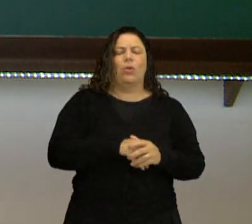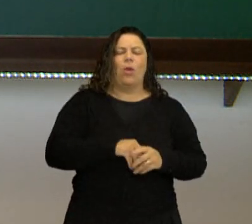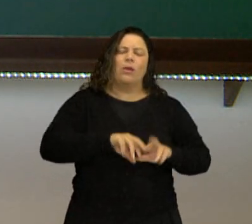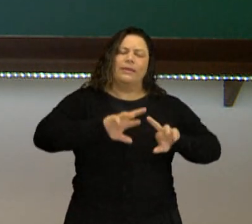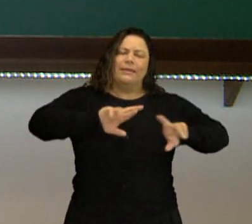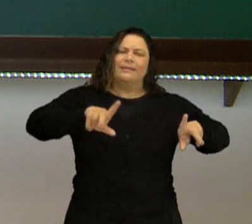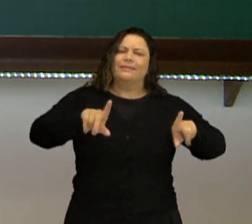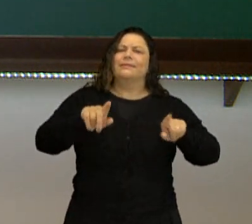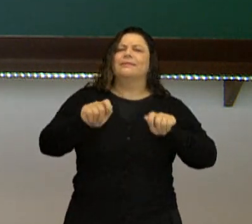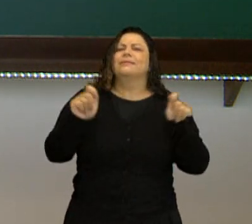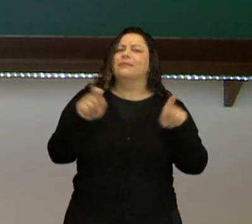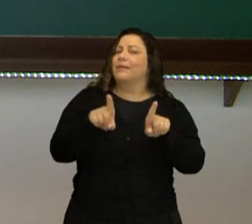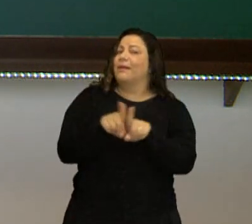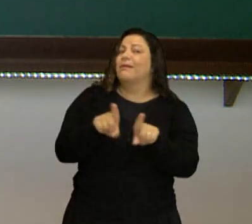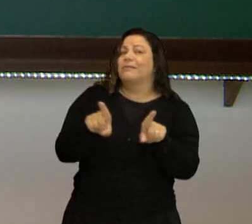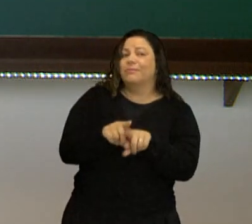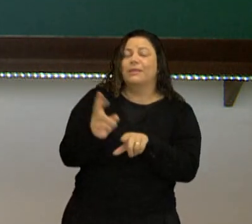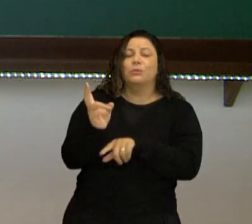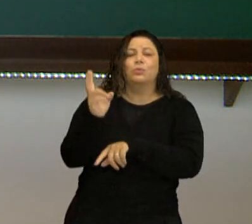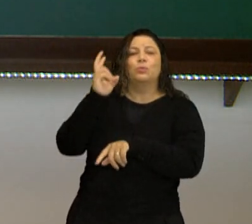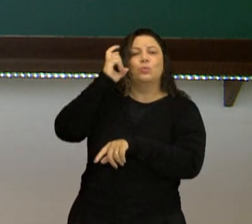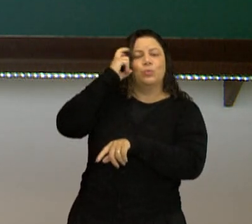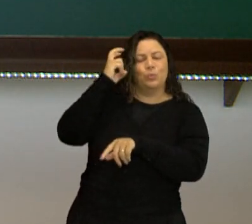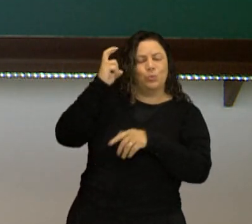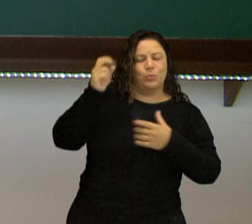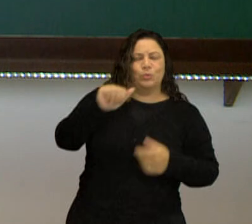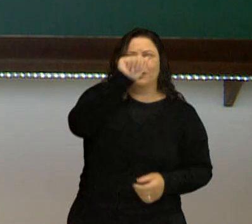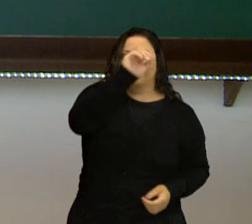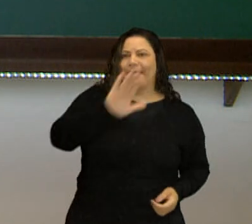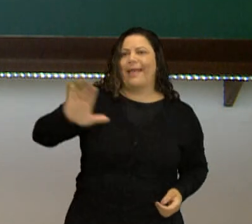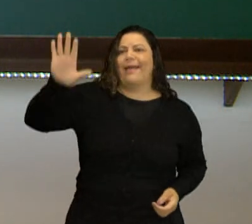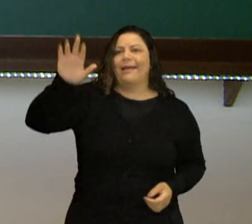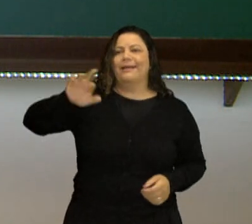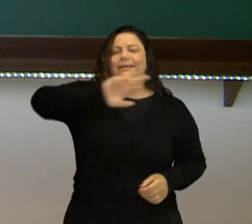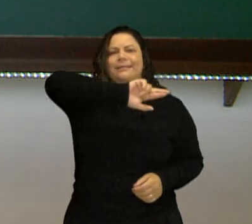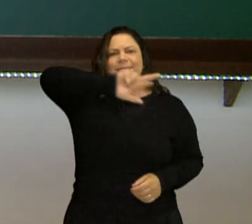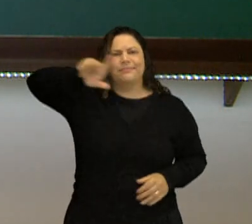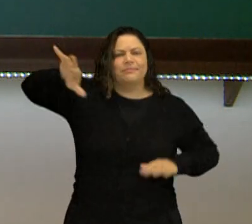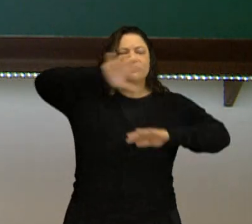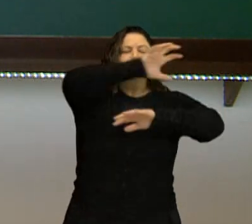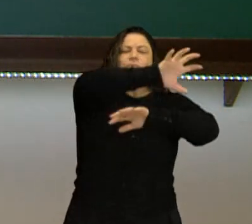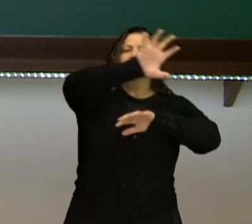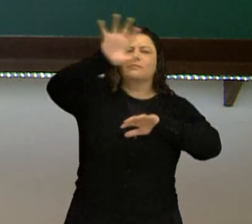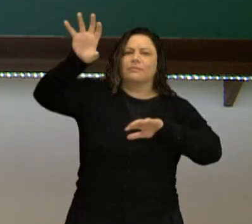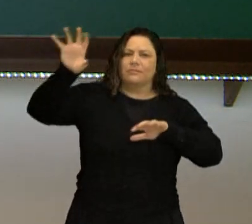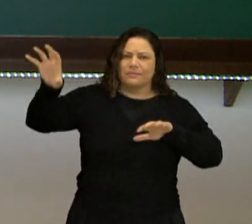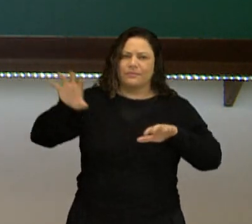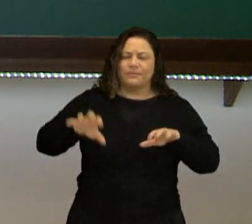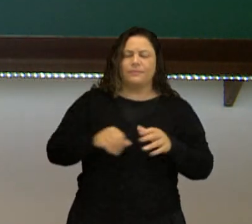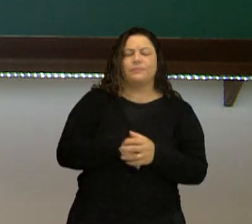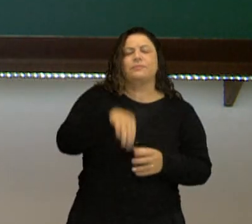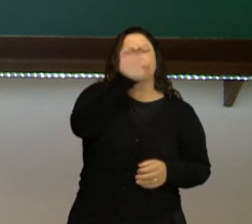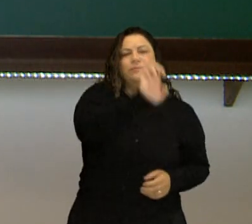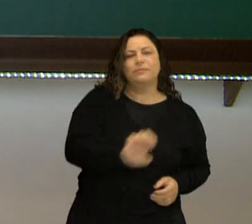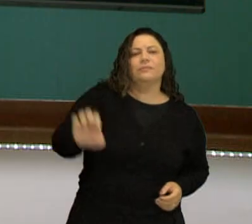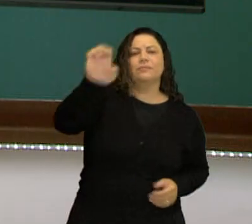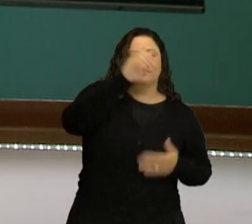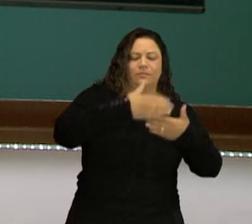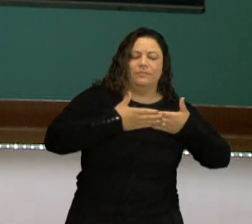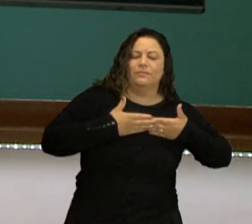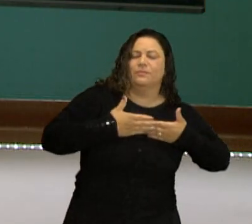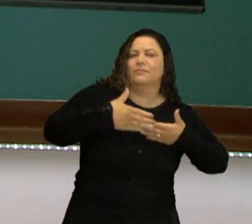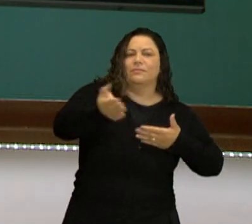cultura, né? Muitos conhecimentos vindos da Ásia, de outras regiões, chegavam até a Europa a partir dessas